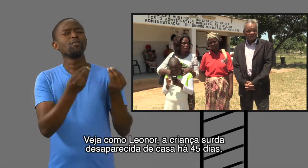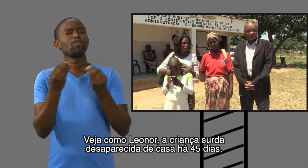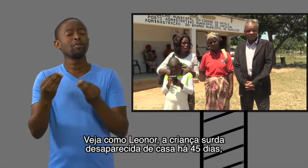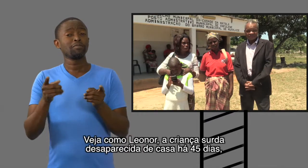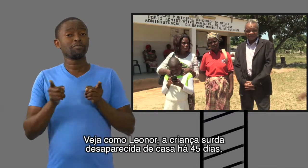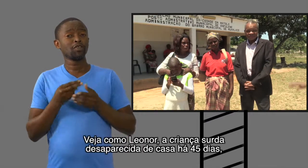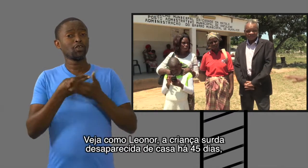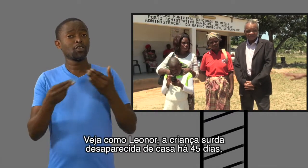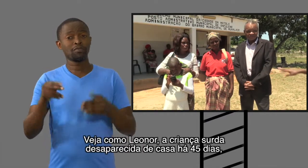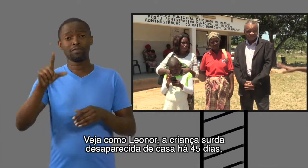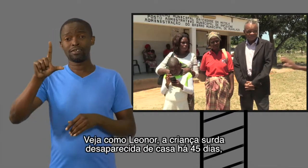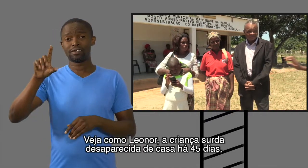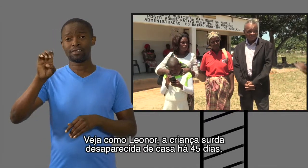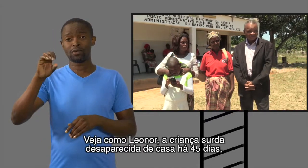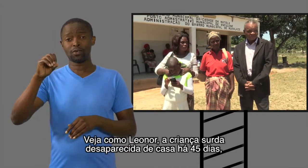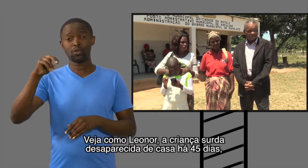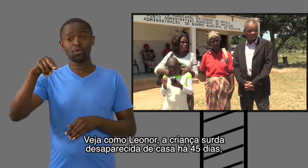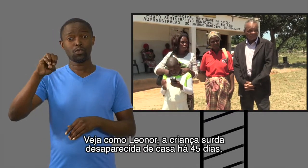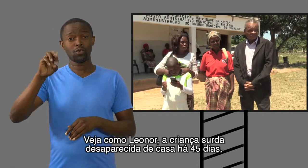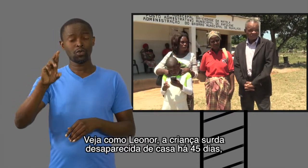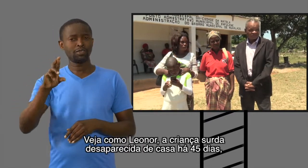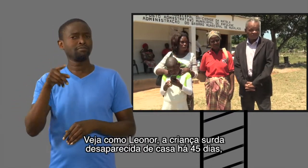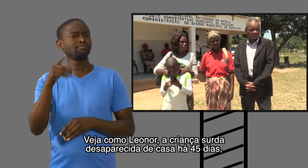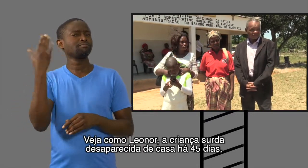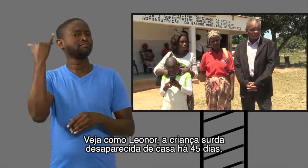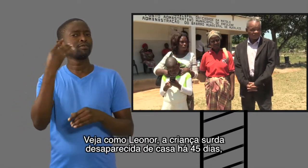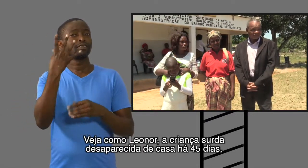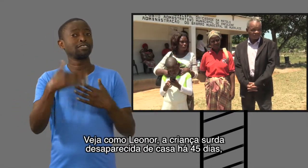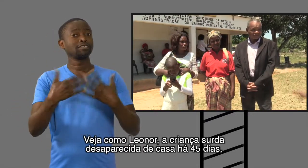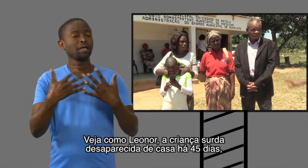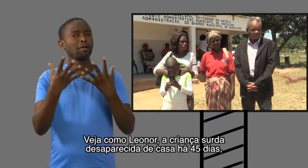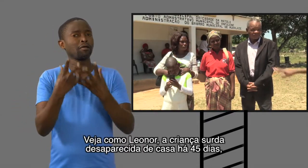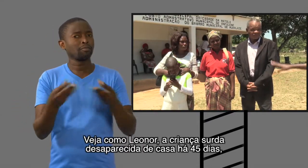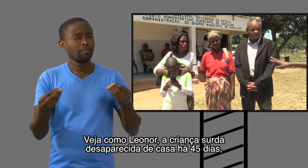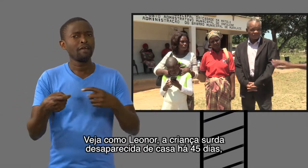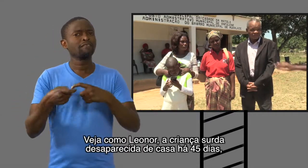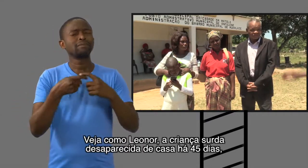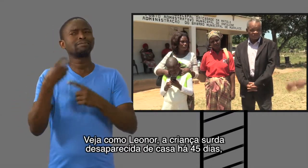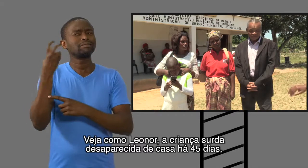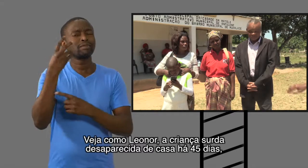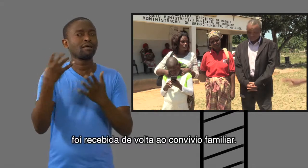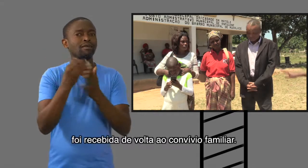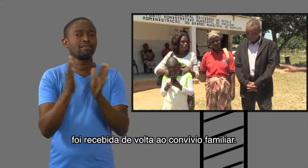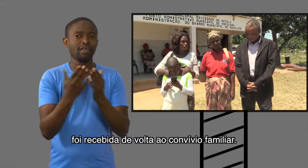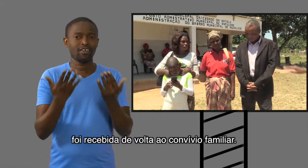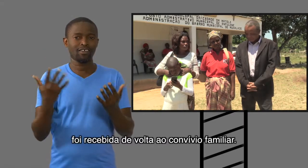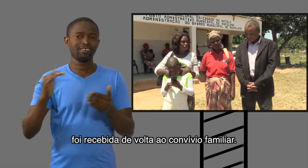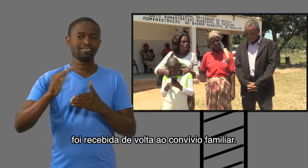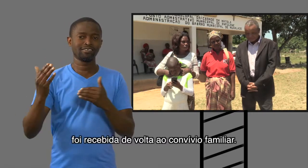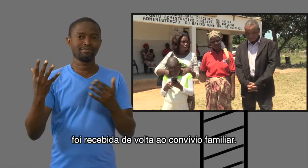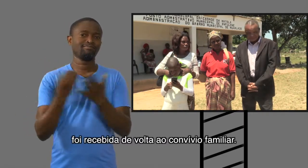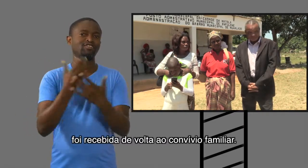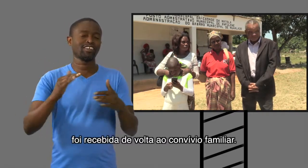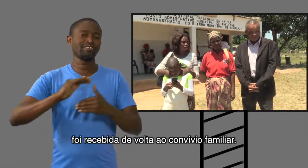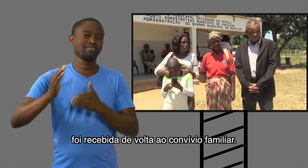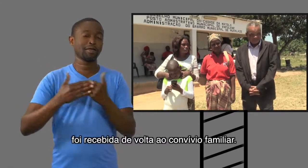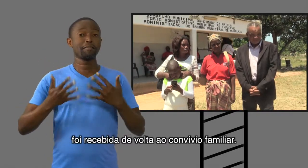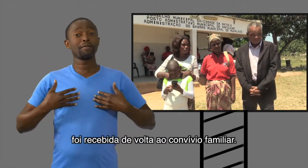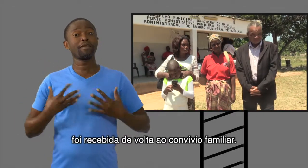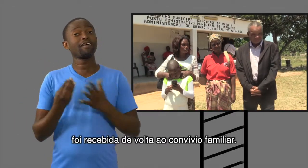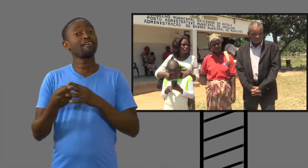Veja como Leonor, a criança surda desaparecida de casa há 45 dias, foi recebida de volta ao